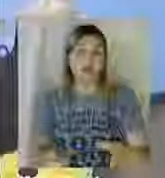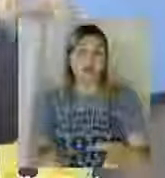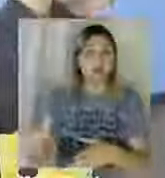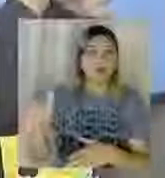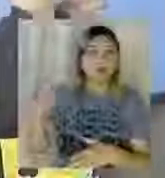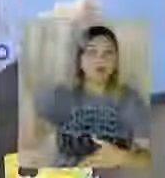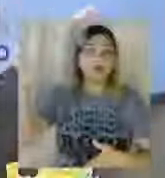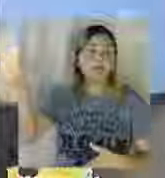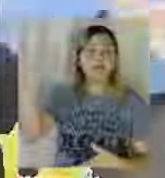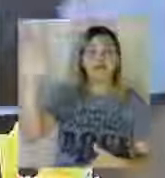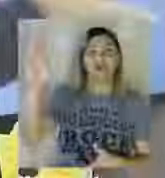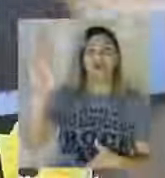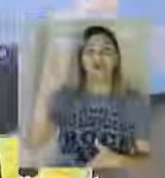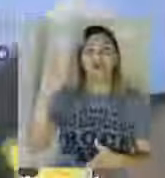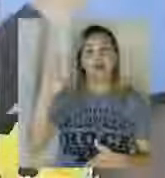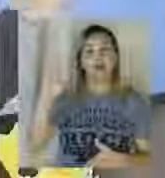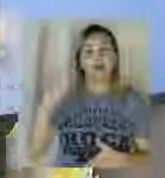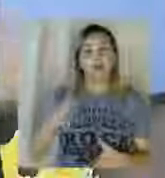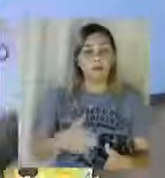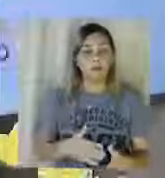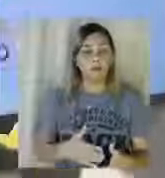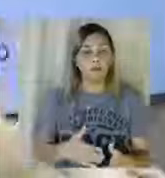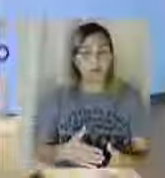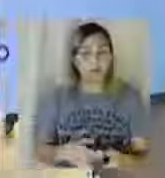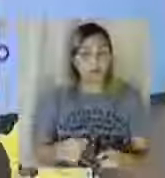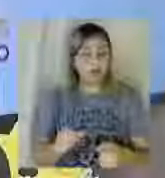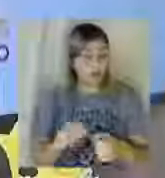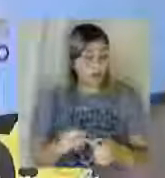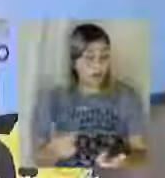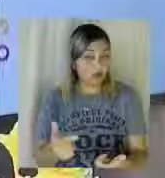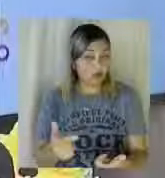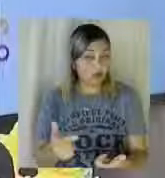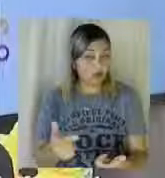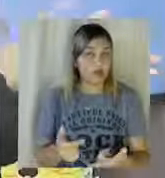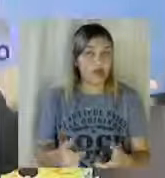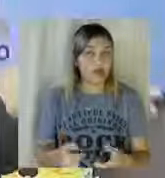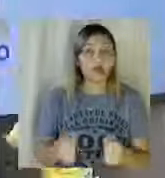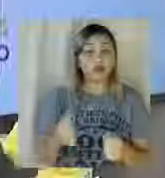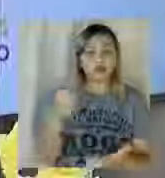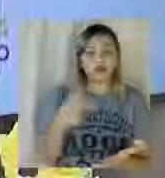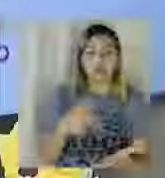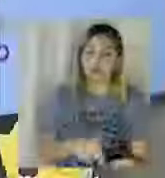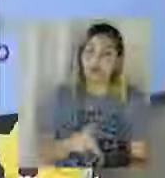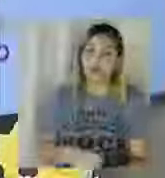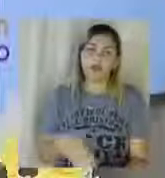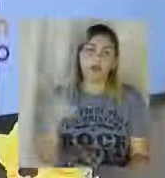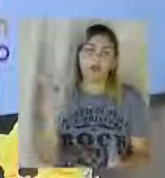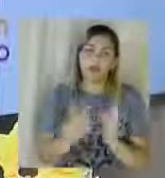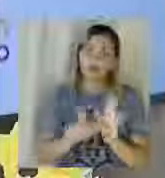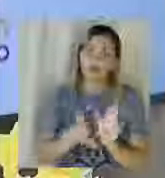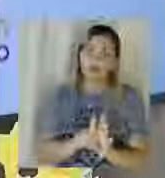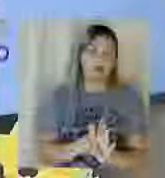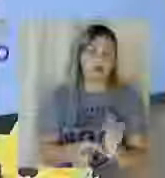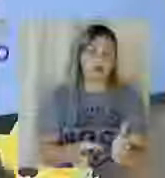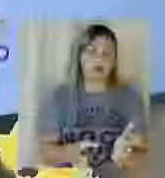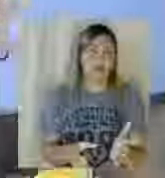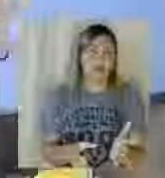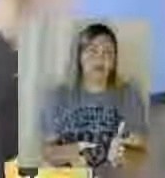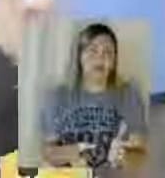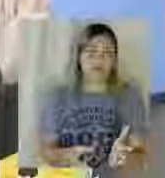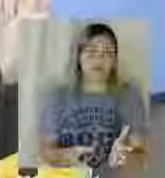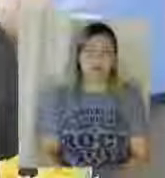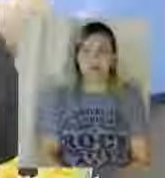bandeiras possíveis para que se faça valer uma lei que já é